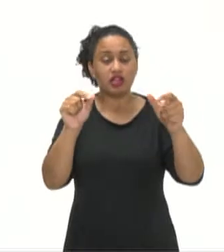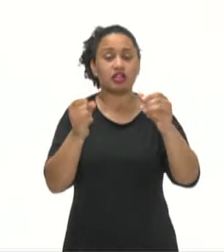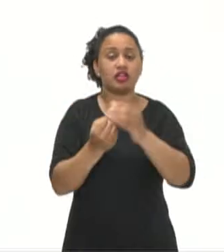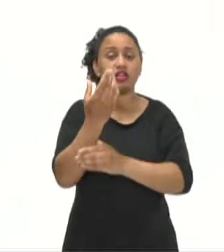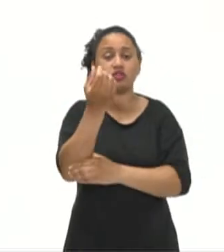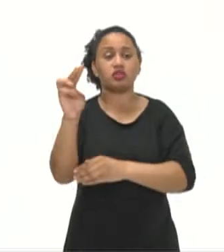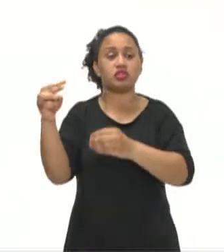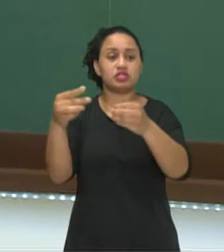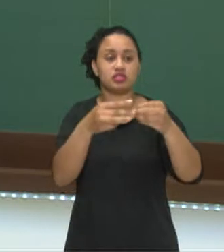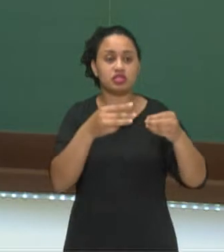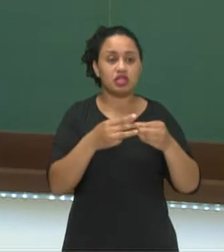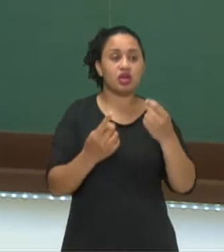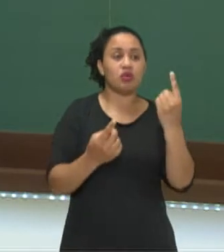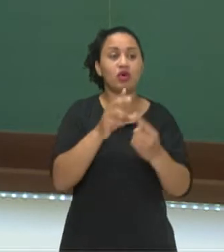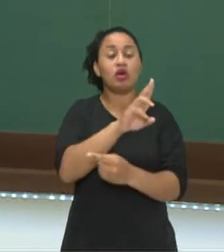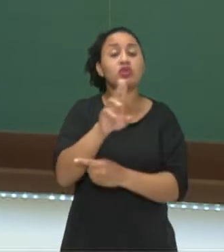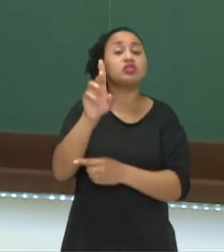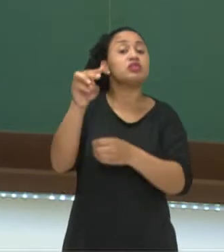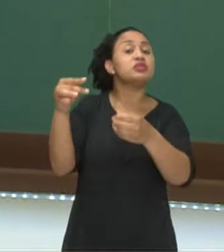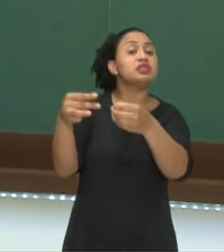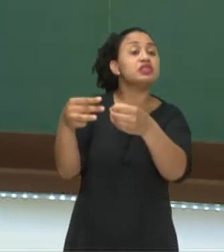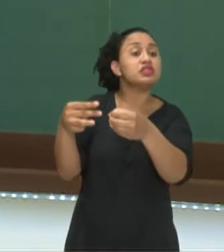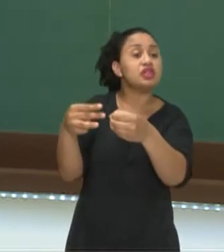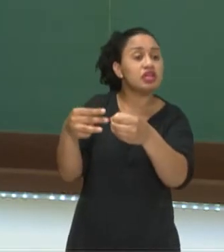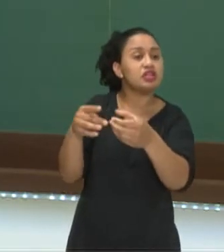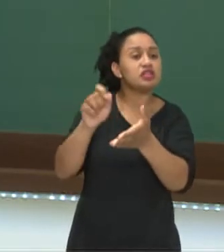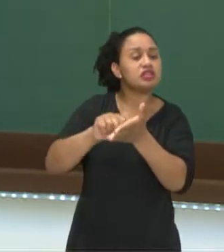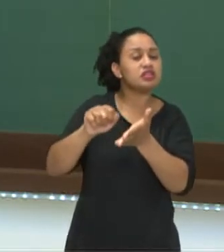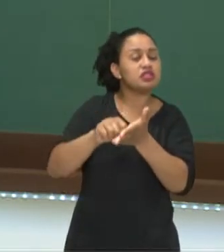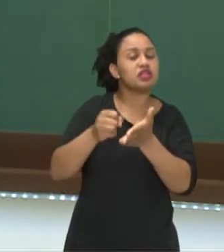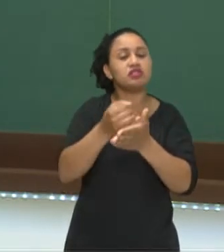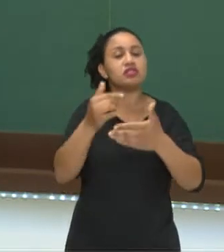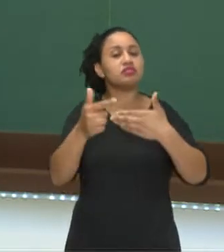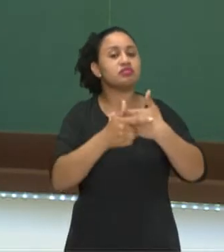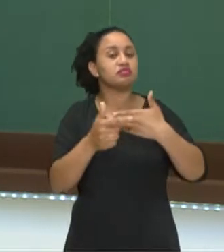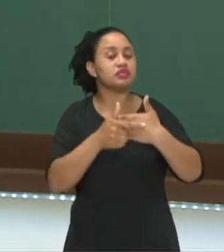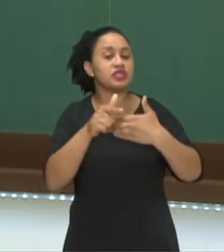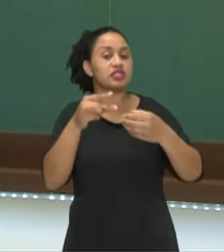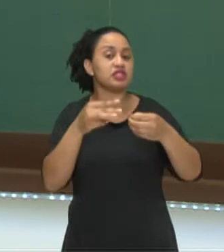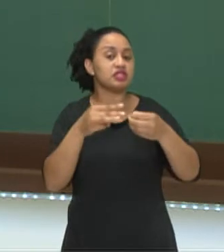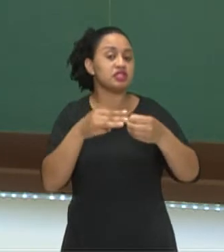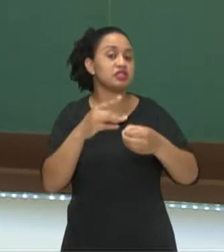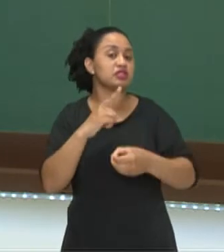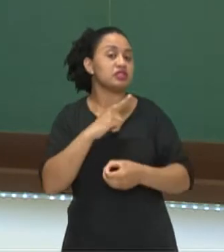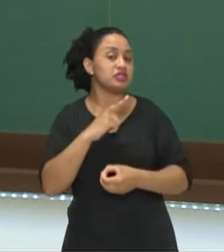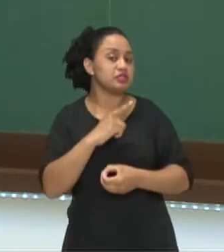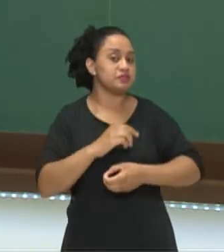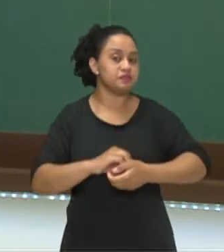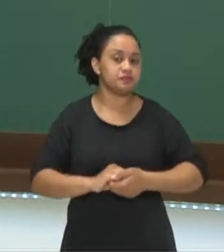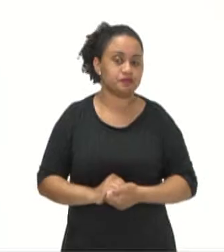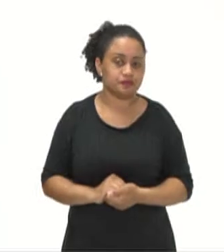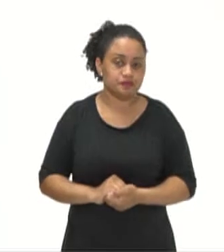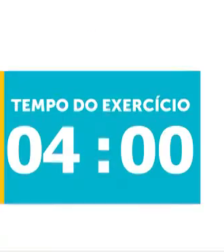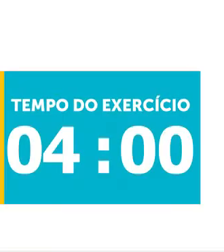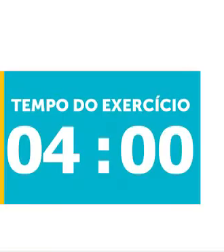outras células. Qual o nome dessas células? Escreva algumas funções que elas realizam. Vamos lá?